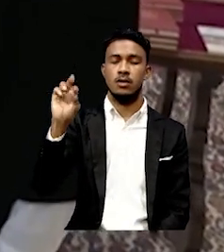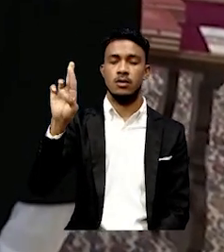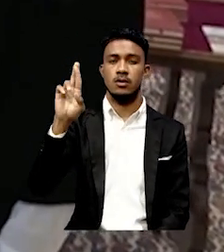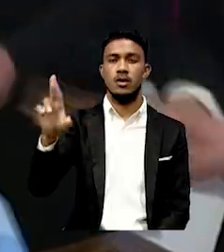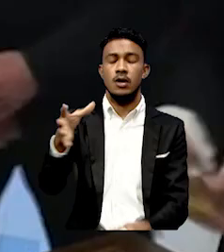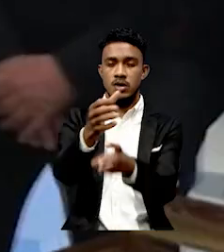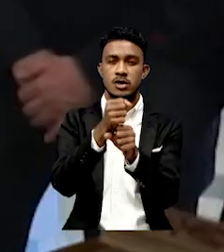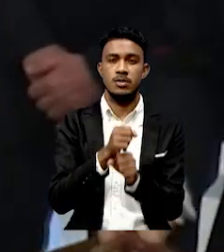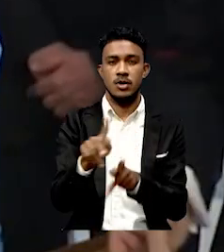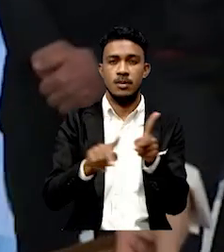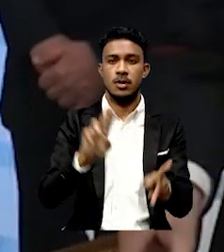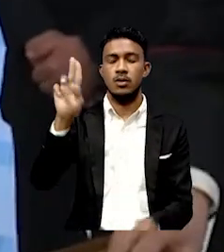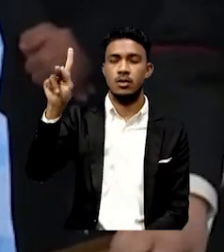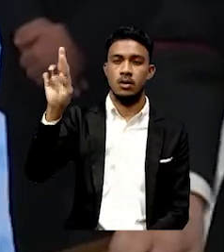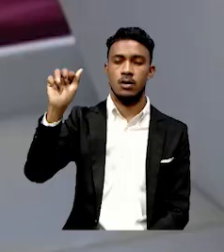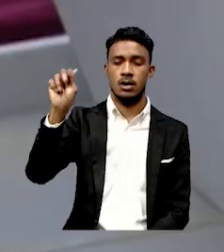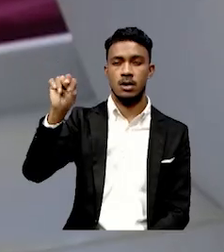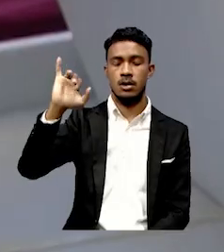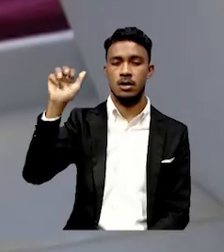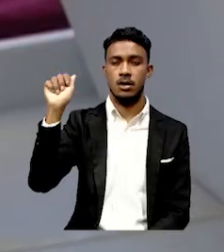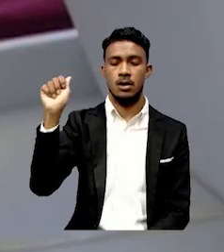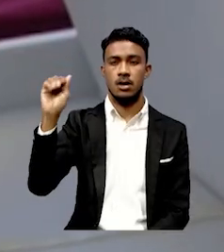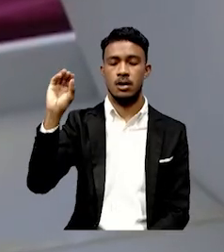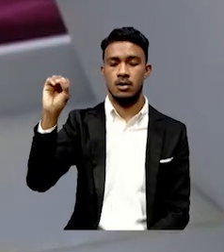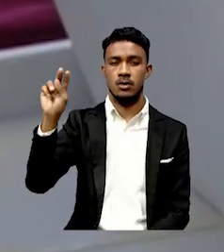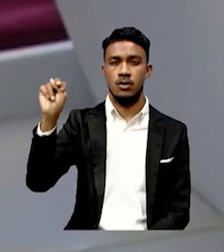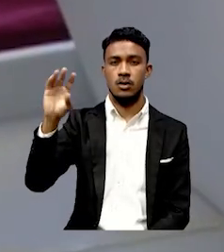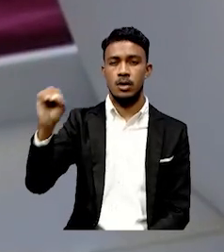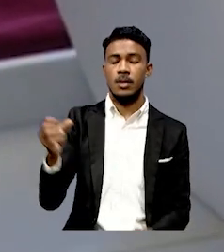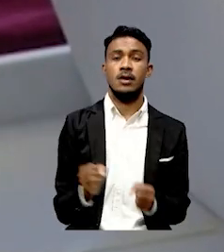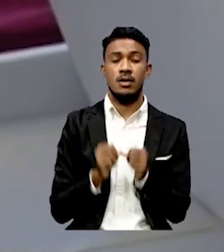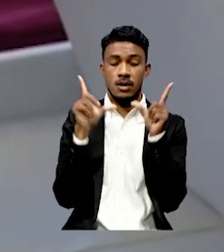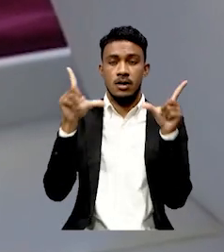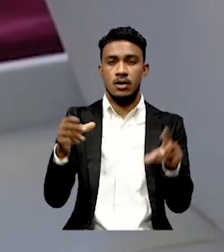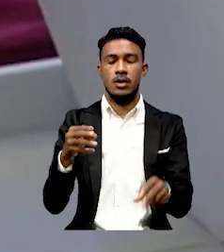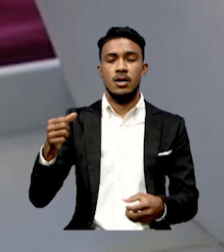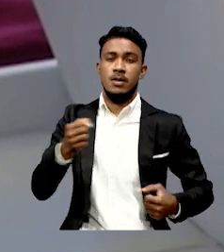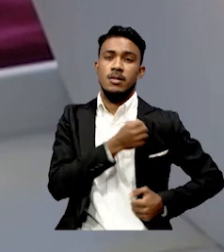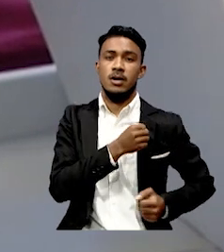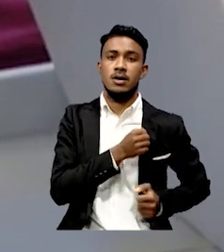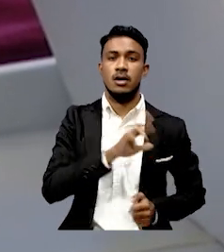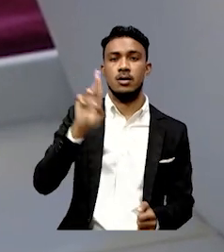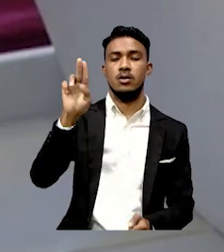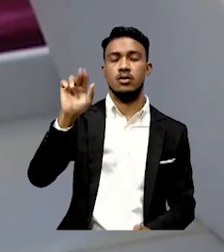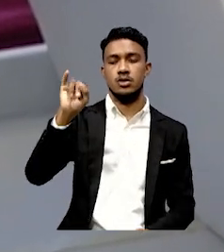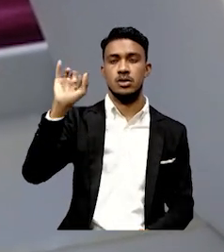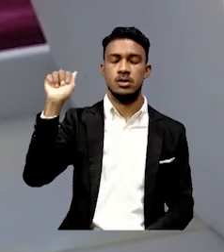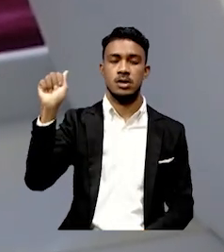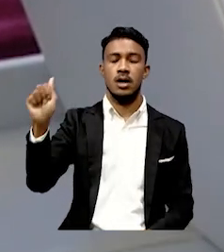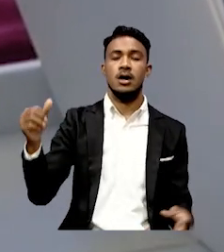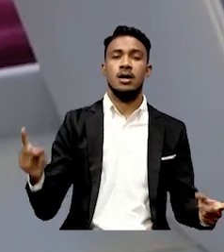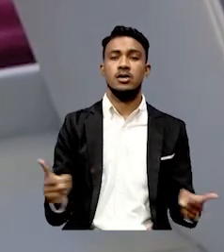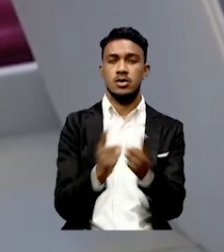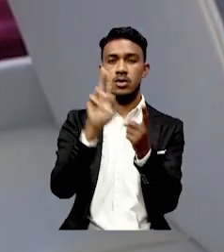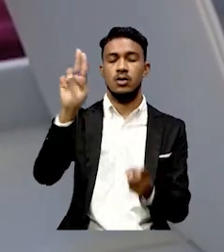refugiado ucraniano, nebe refugia, tamba trauma ho agressão militar Rússia, nebe invade a Ucrânia. Papa considera a San Hungária